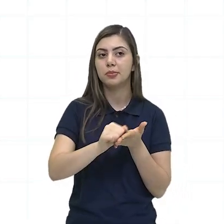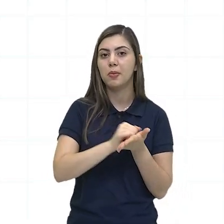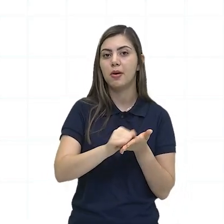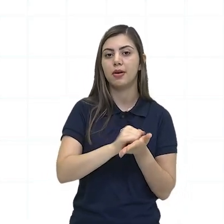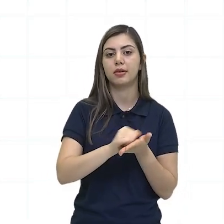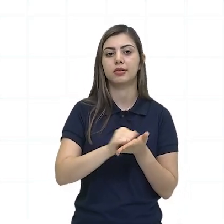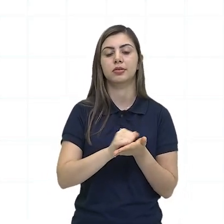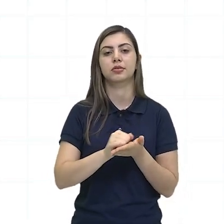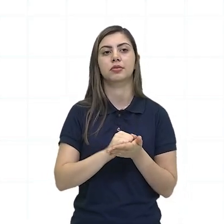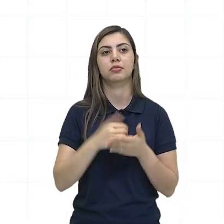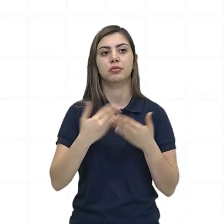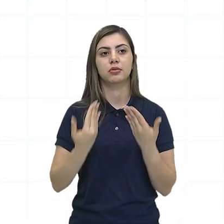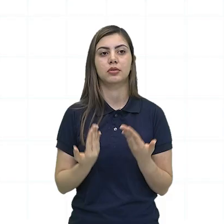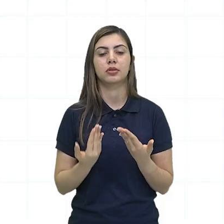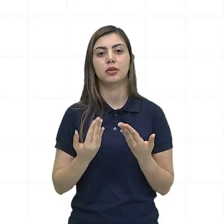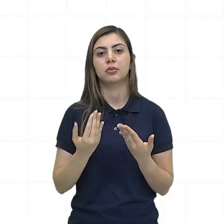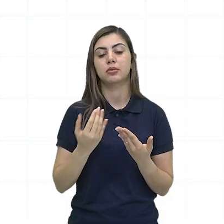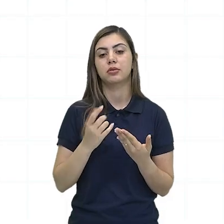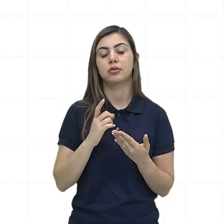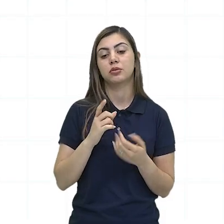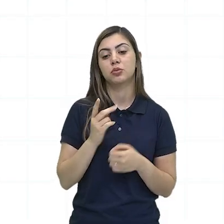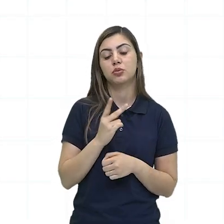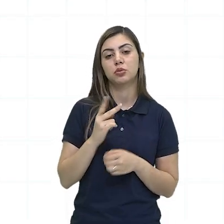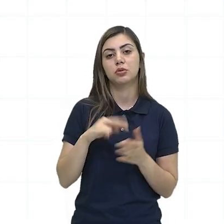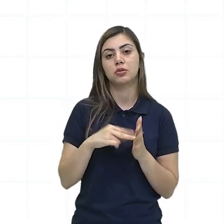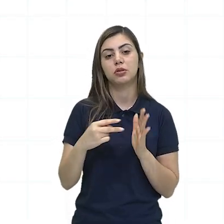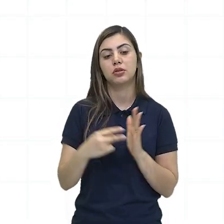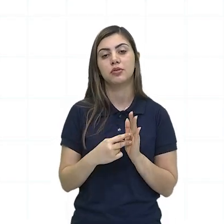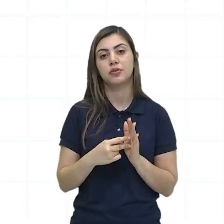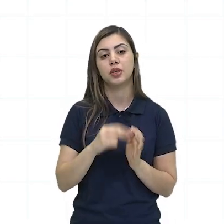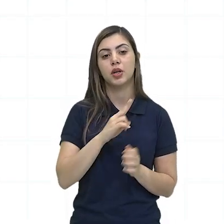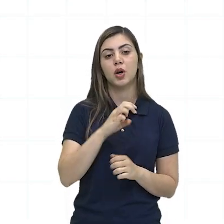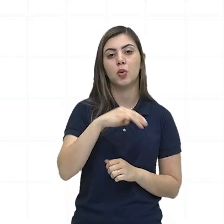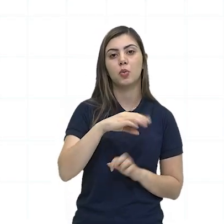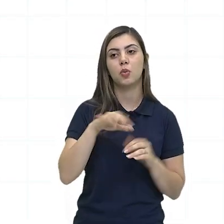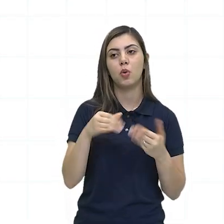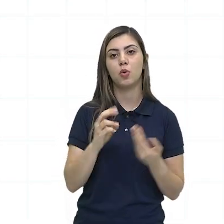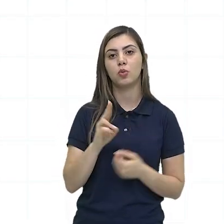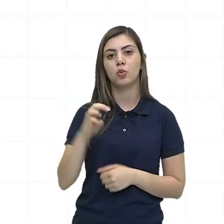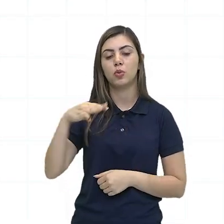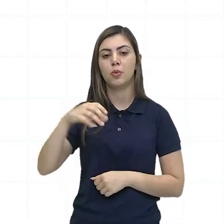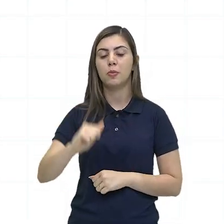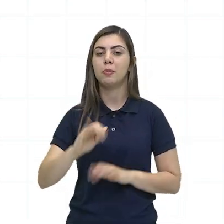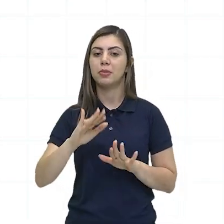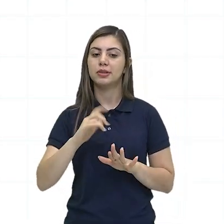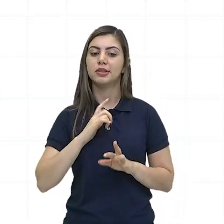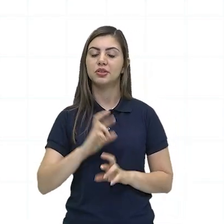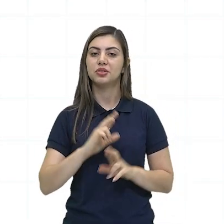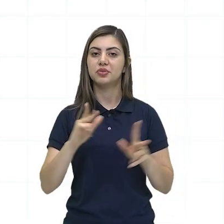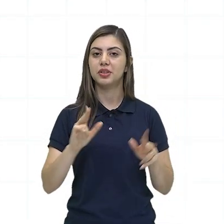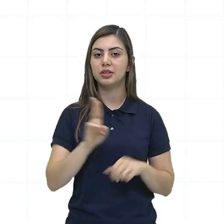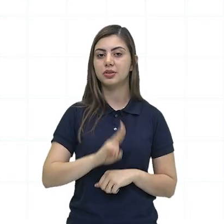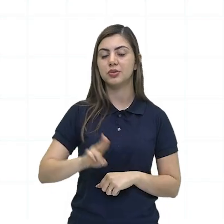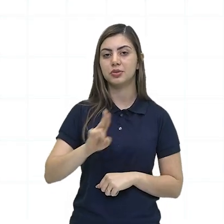eraser. Os dois querem dizer um ou uma, mas tem essa diferença aí na